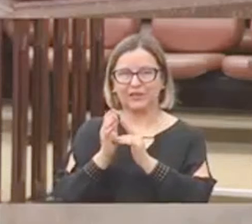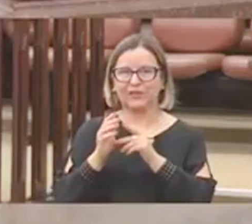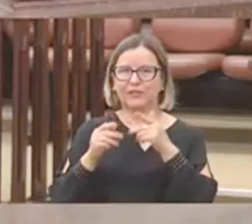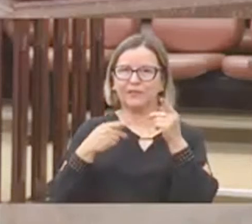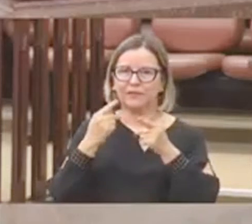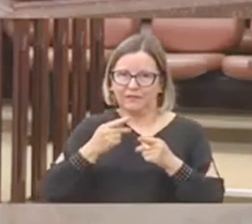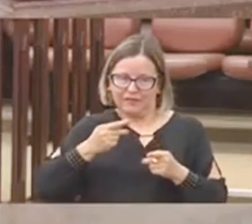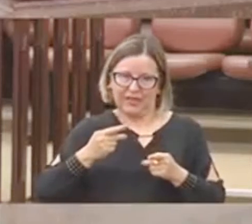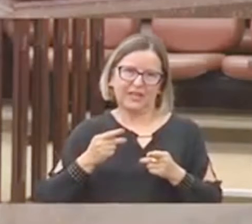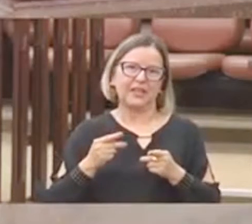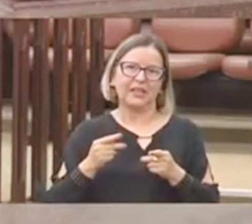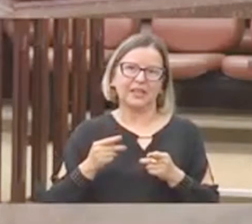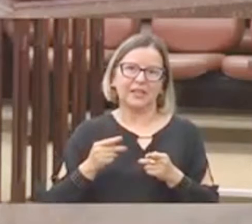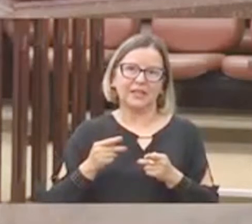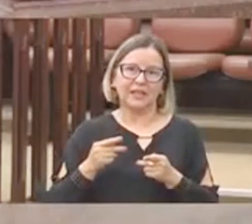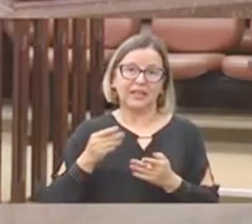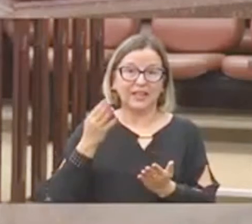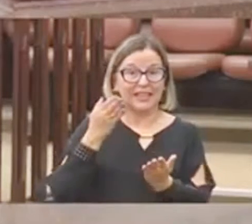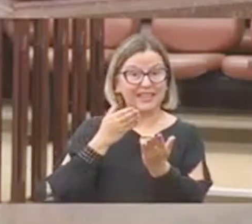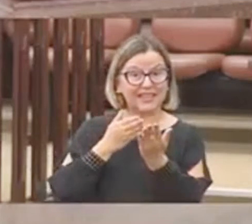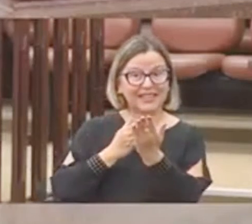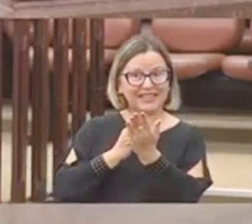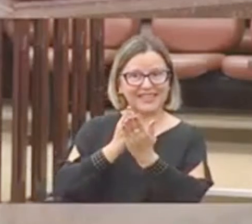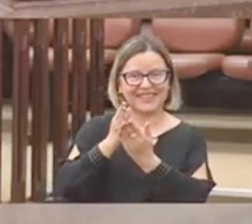e não a sua própria.